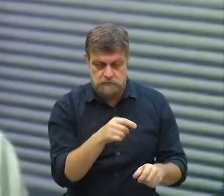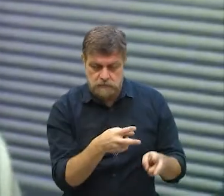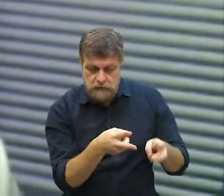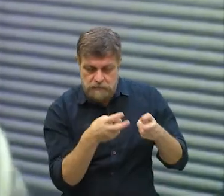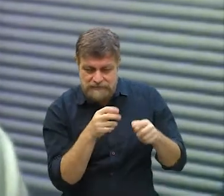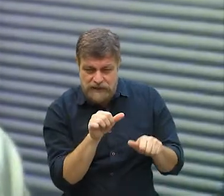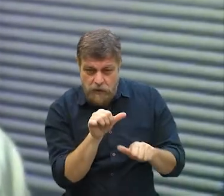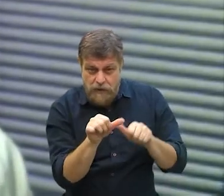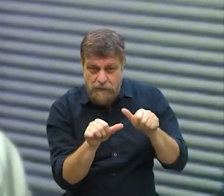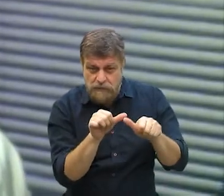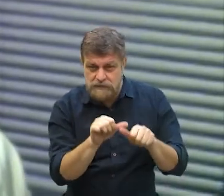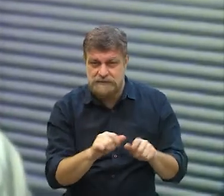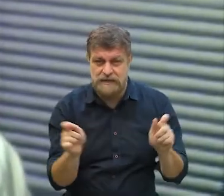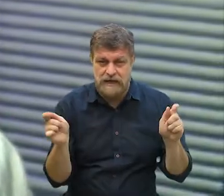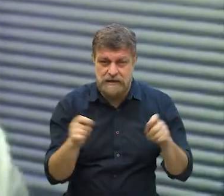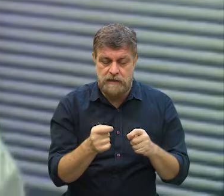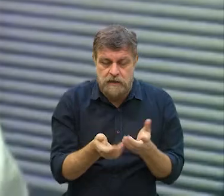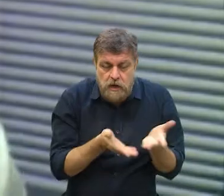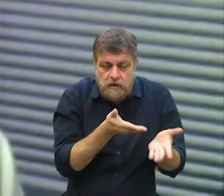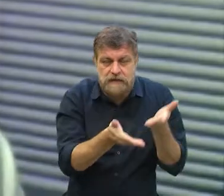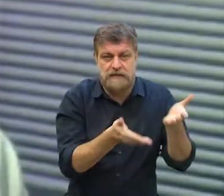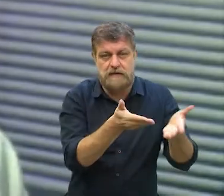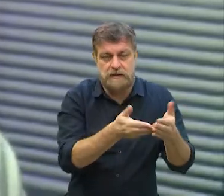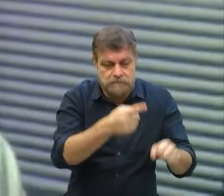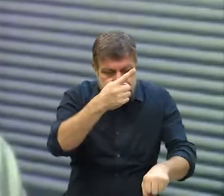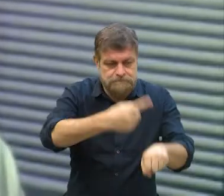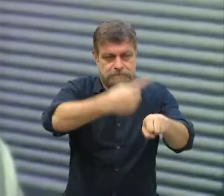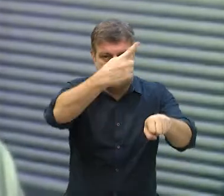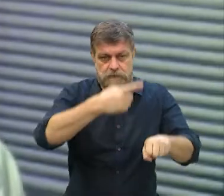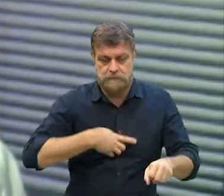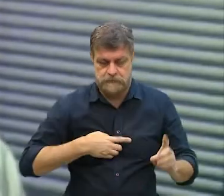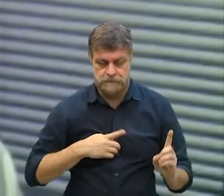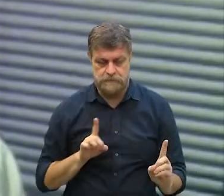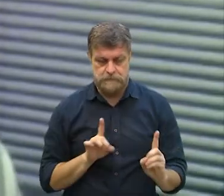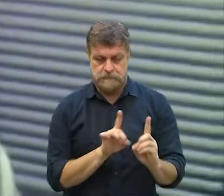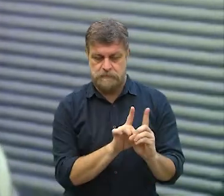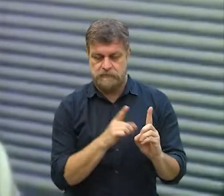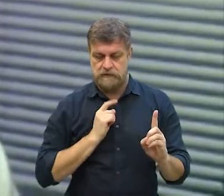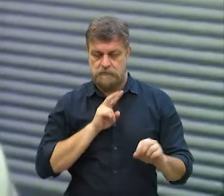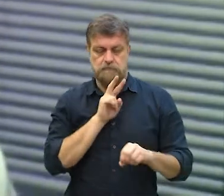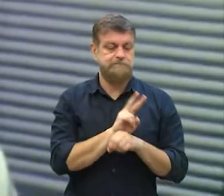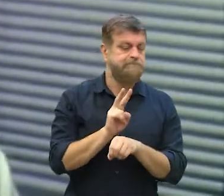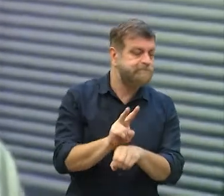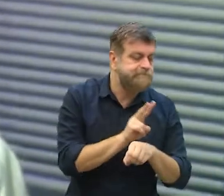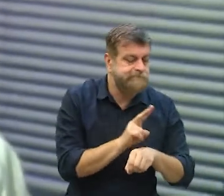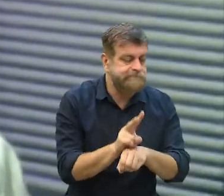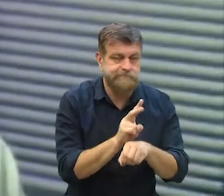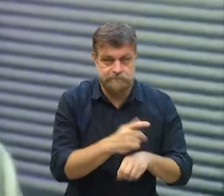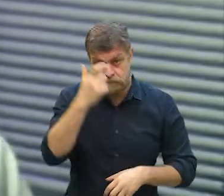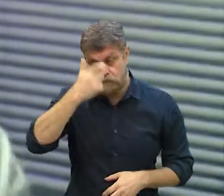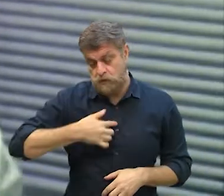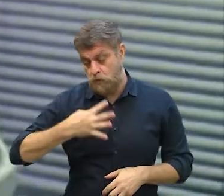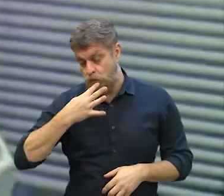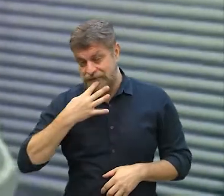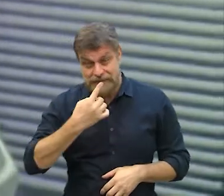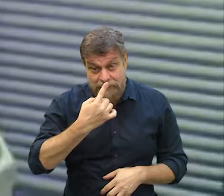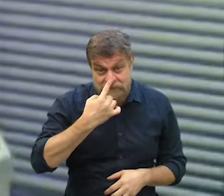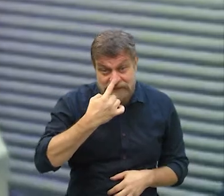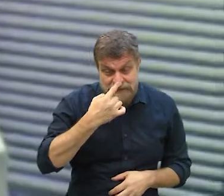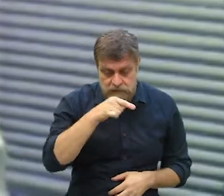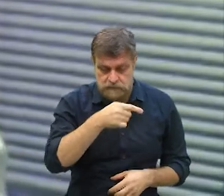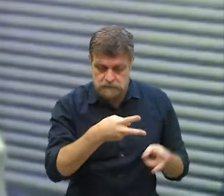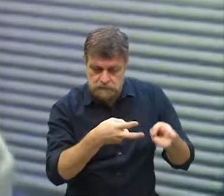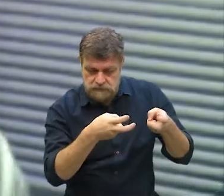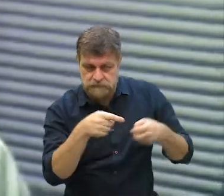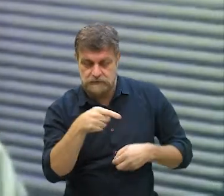qualquer alteração mínima que tenha, você parte com um tratamento ativo, mas você está com aquele paciente embaixo do seu guarda-chuva, você está sempre vendo ele de perto. Então,